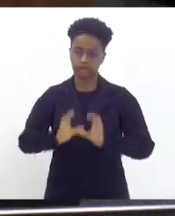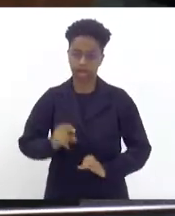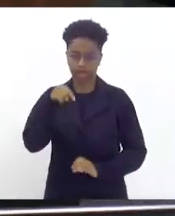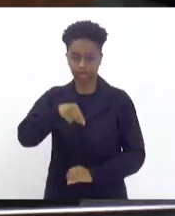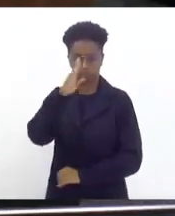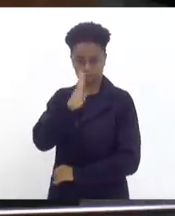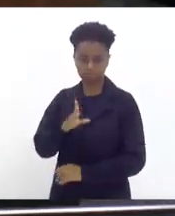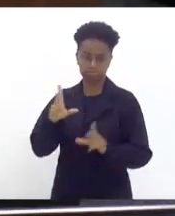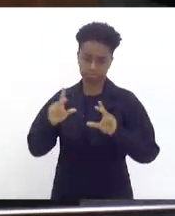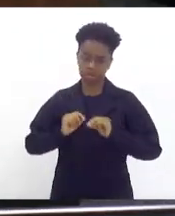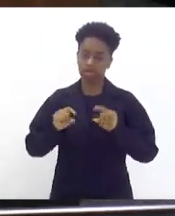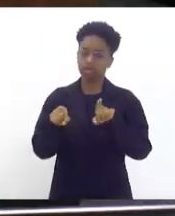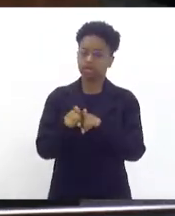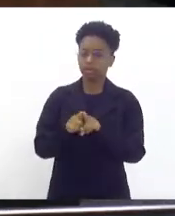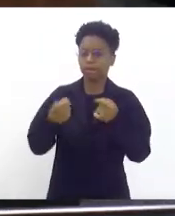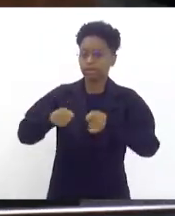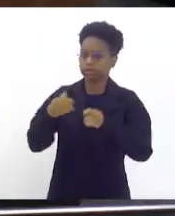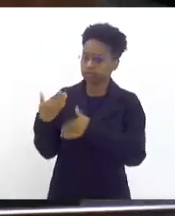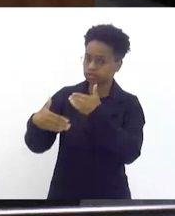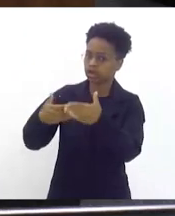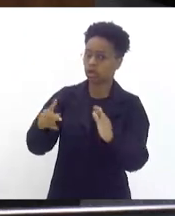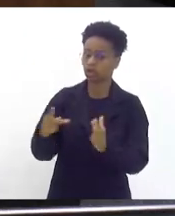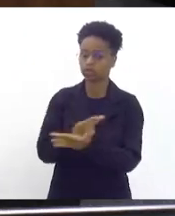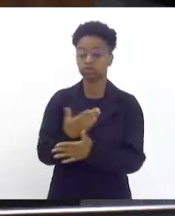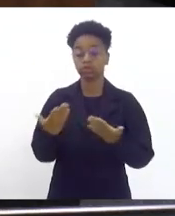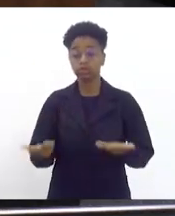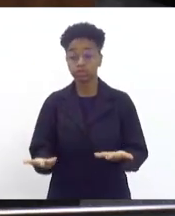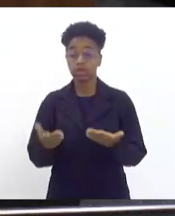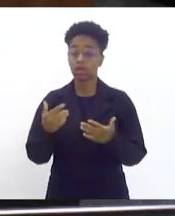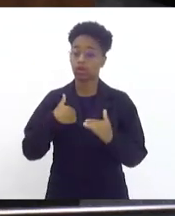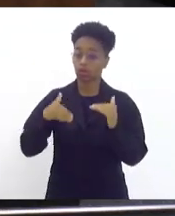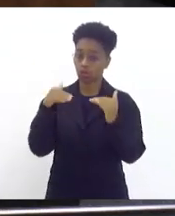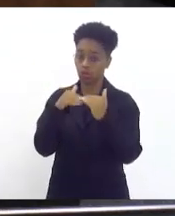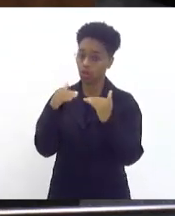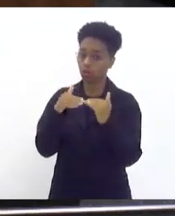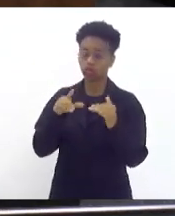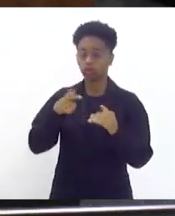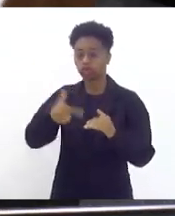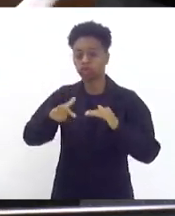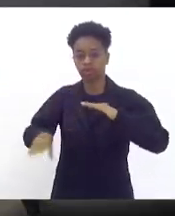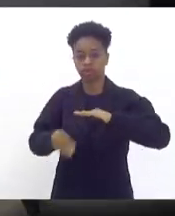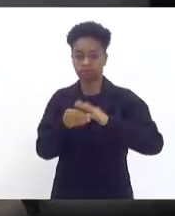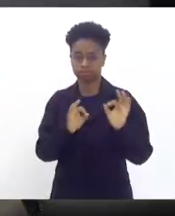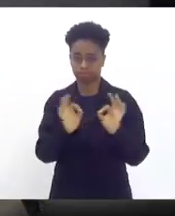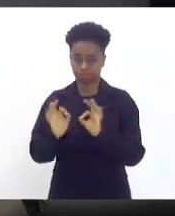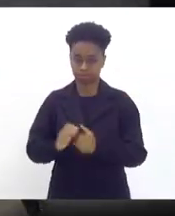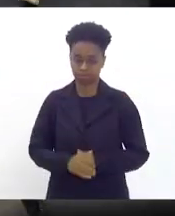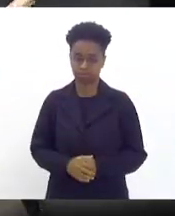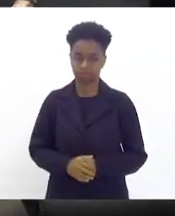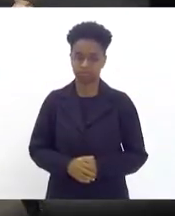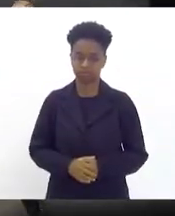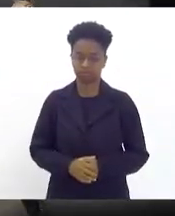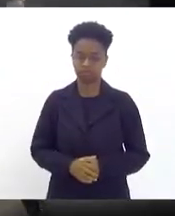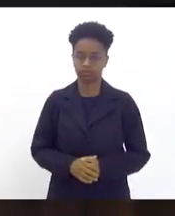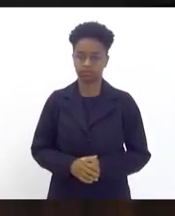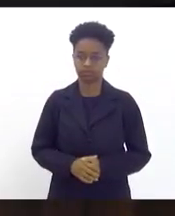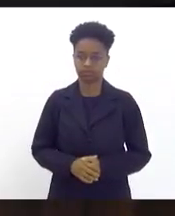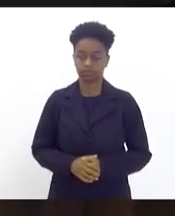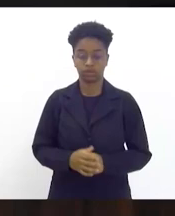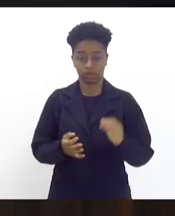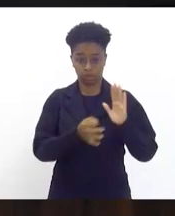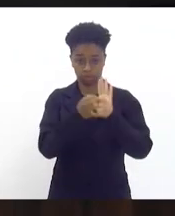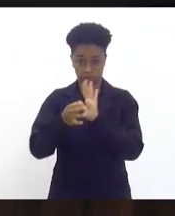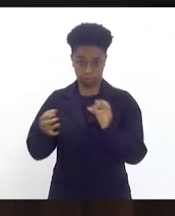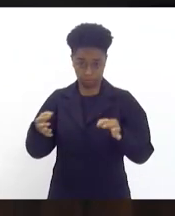extremamente meritório deve prosperar portanto favorável sem emendas com os parceiros